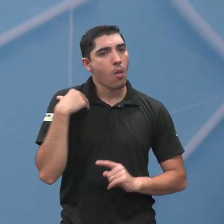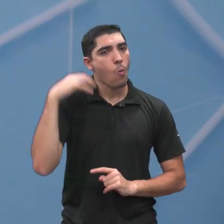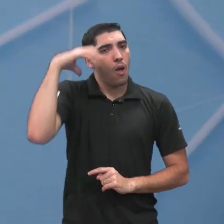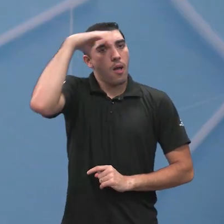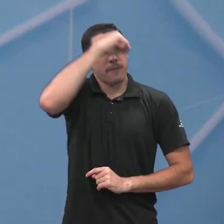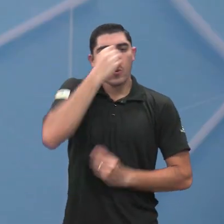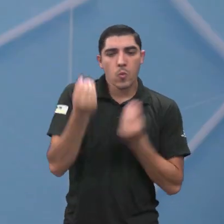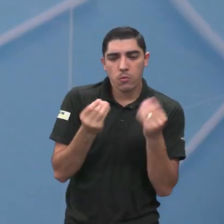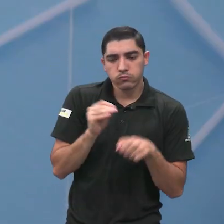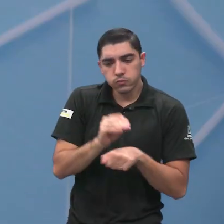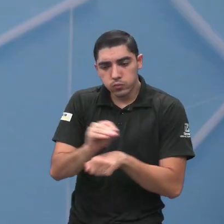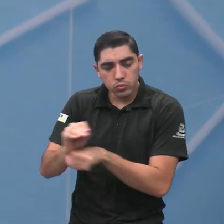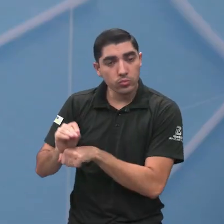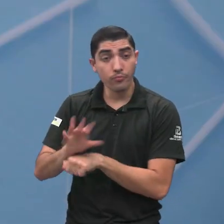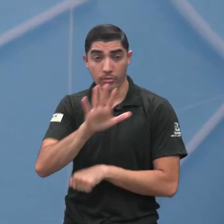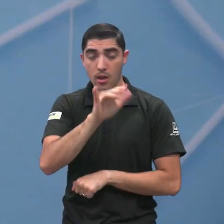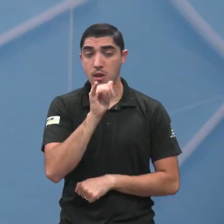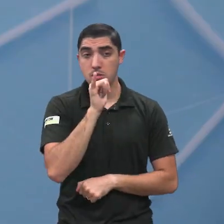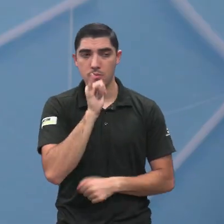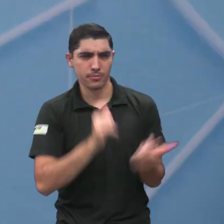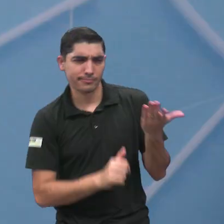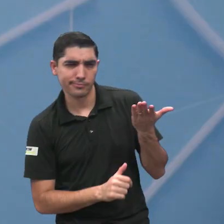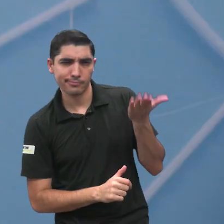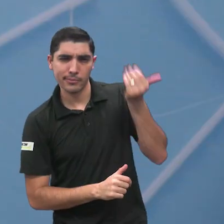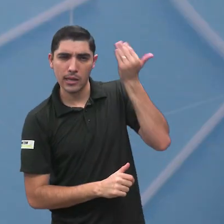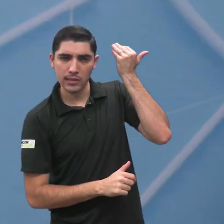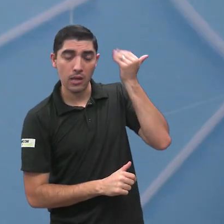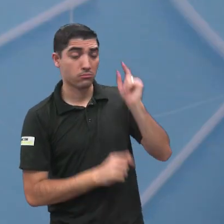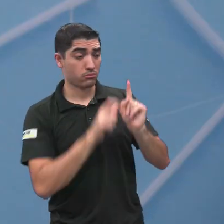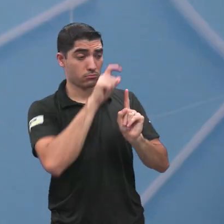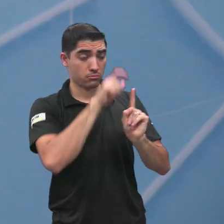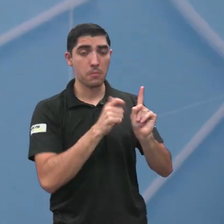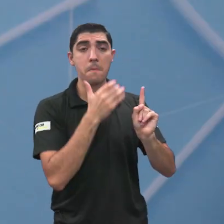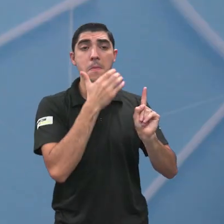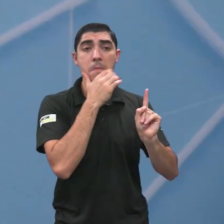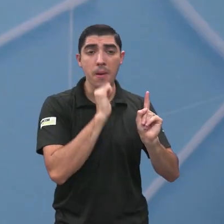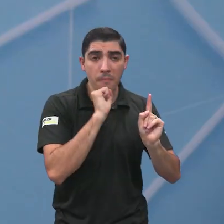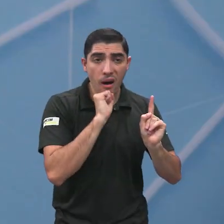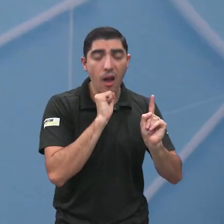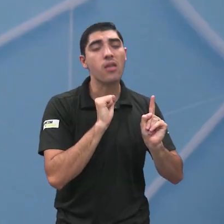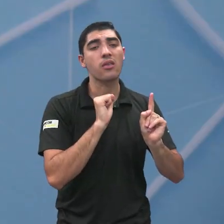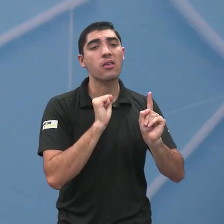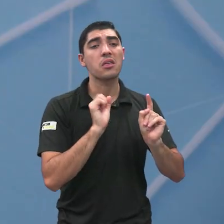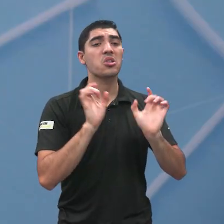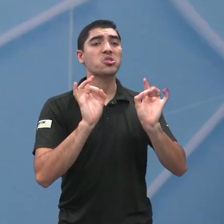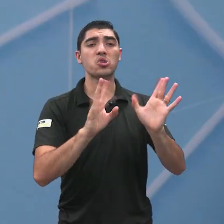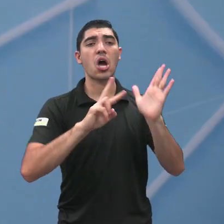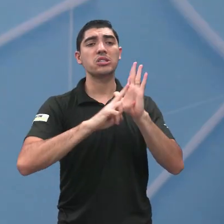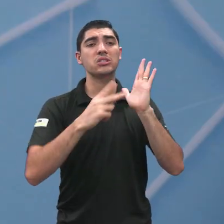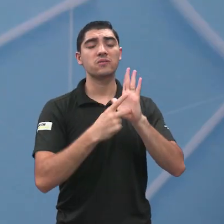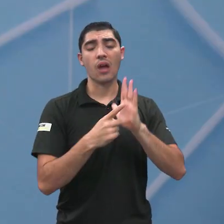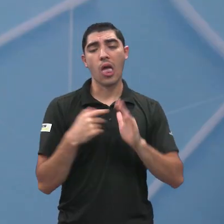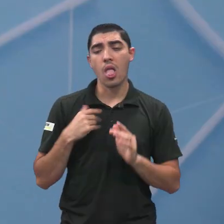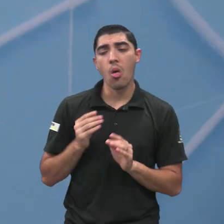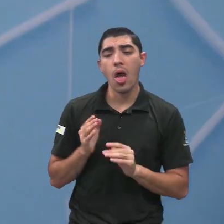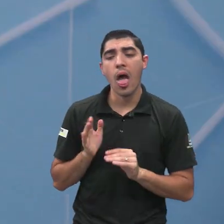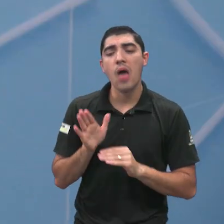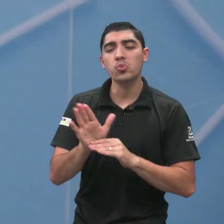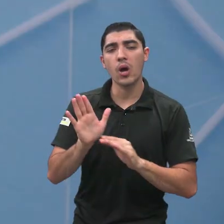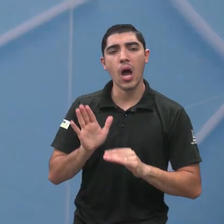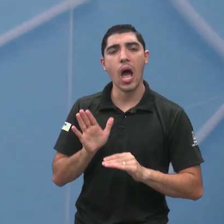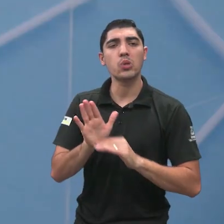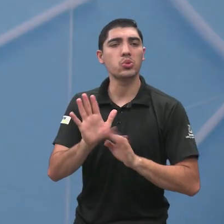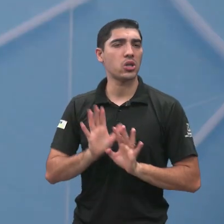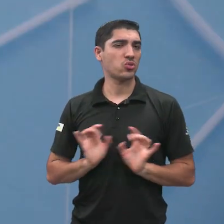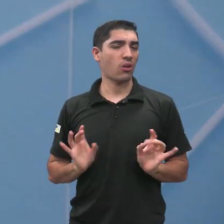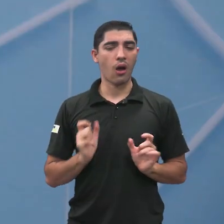dizer com isso? Anteriormente, o pai, o ser pai, era cooperar. Então, o pai, antigamente,